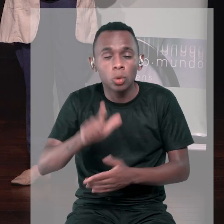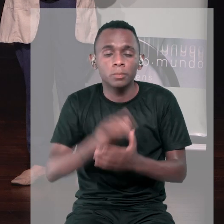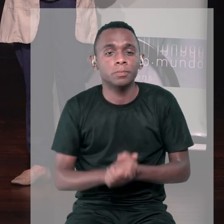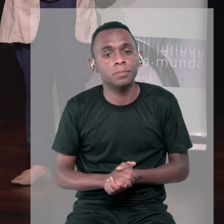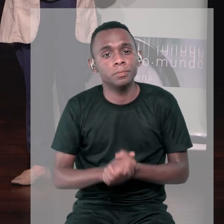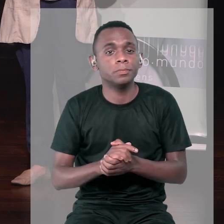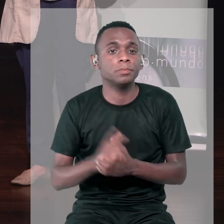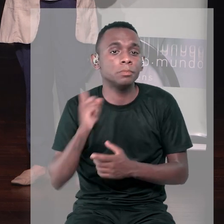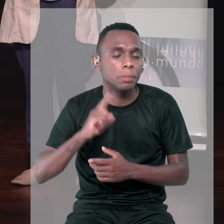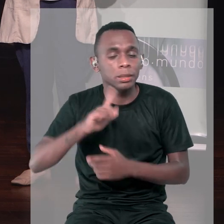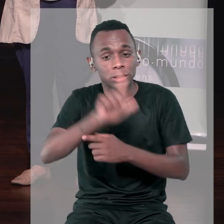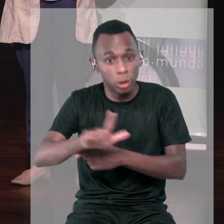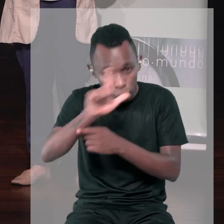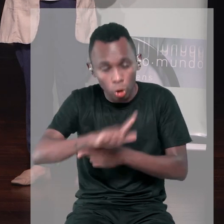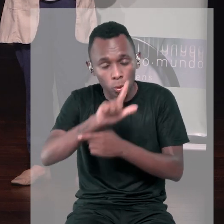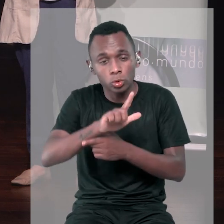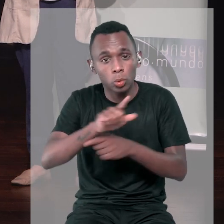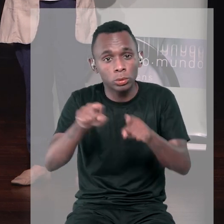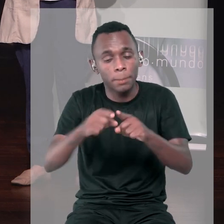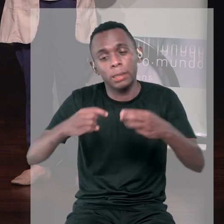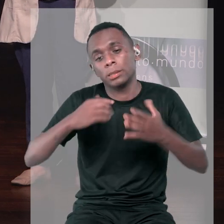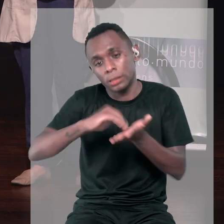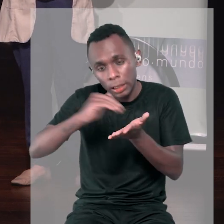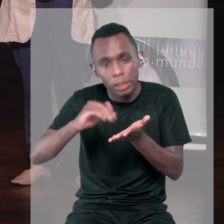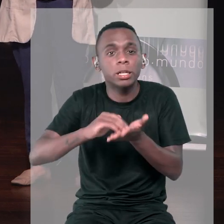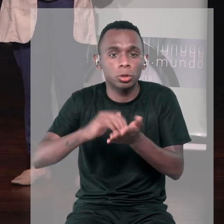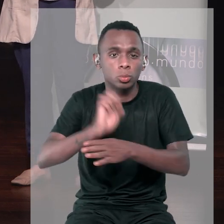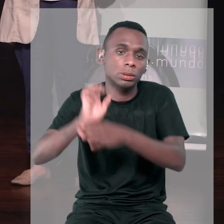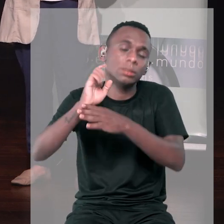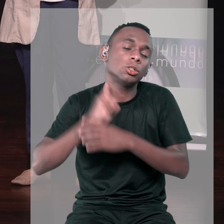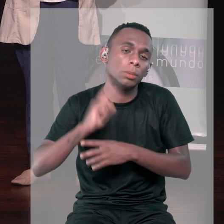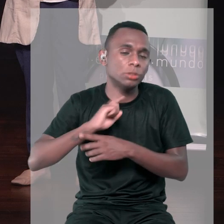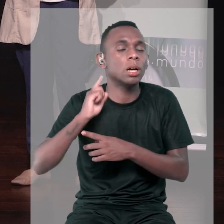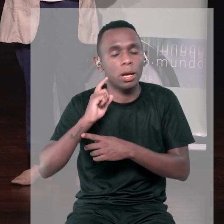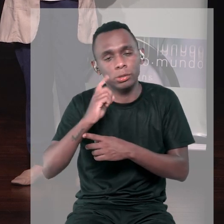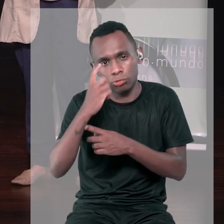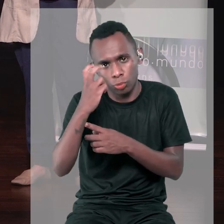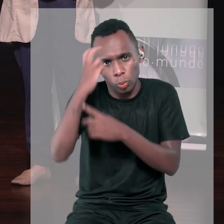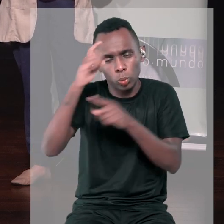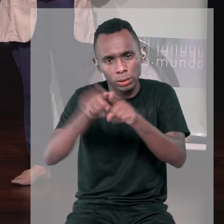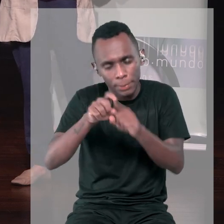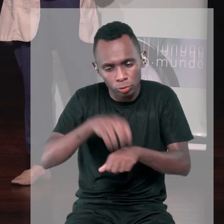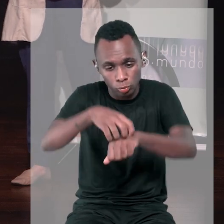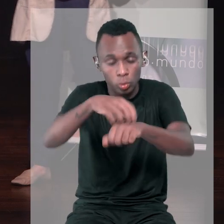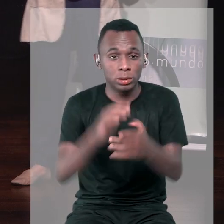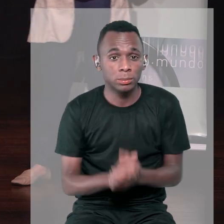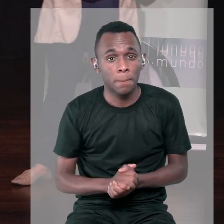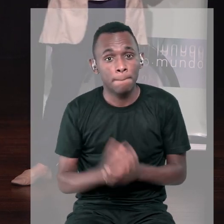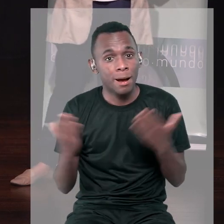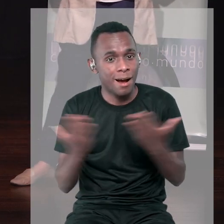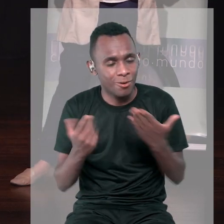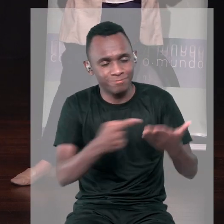Minas Literária, Decenta Cultura e Secretaria de Estado de Cultura e Turismo de Minas Gerais. Agora sim, vamos receber o